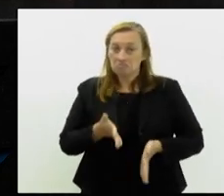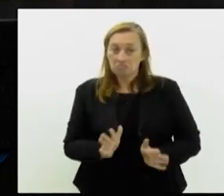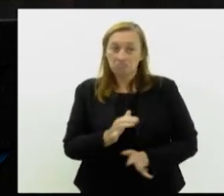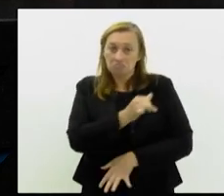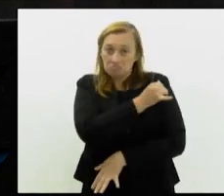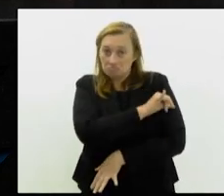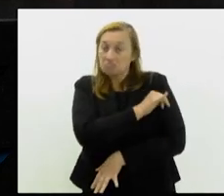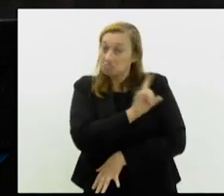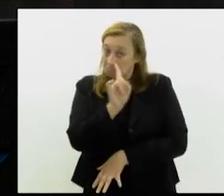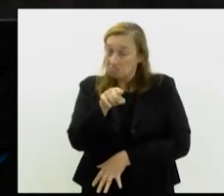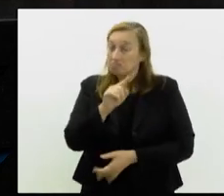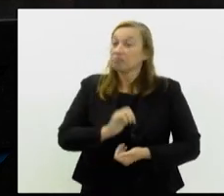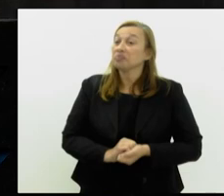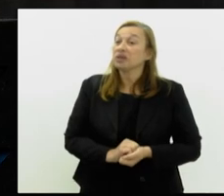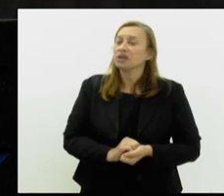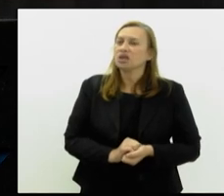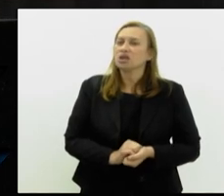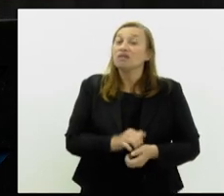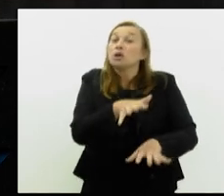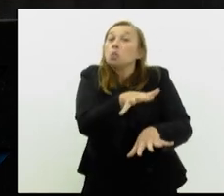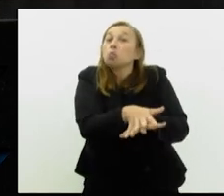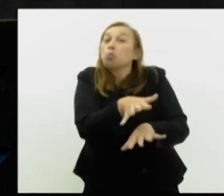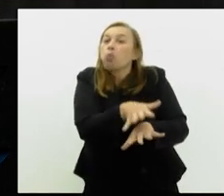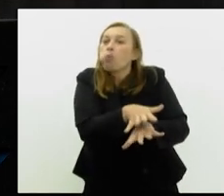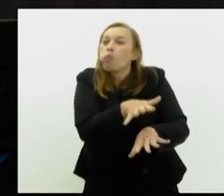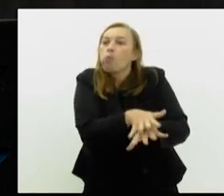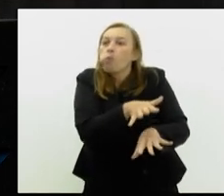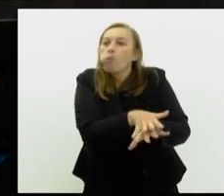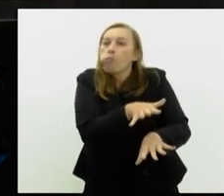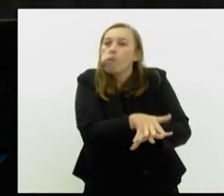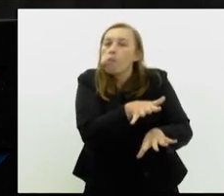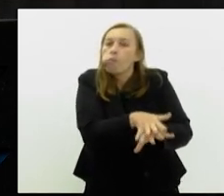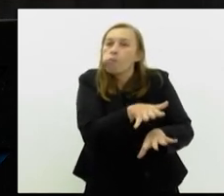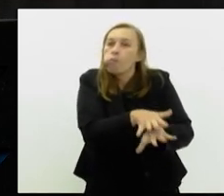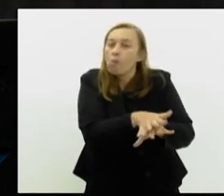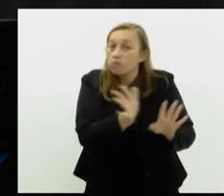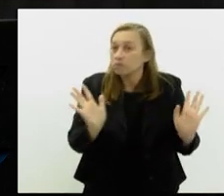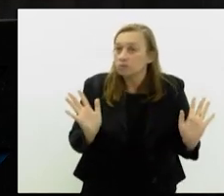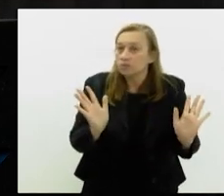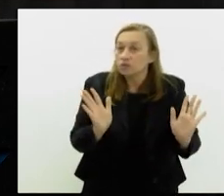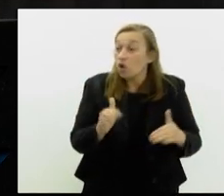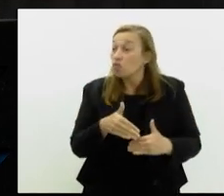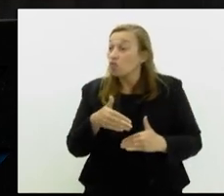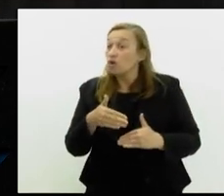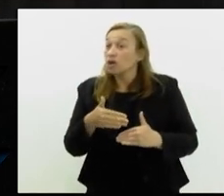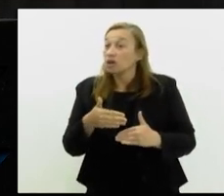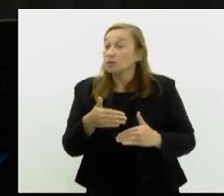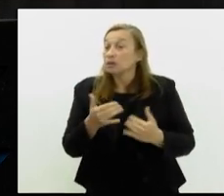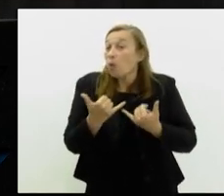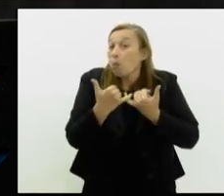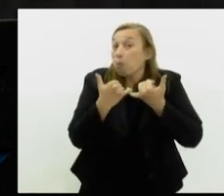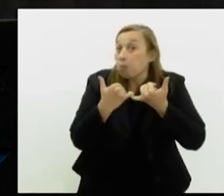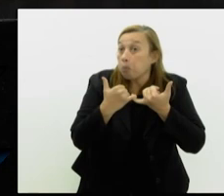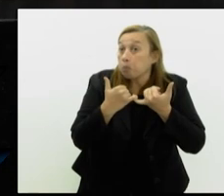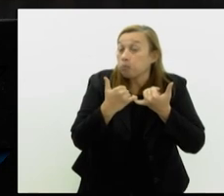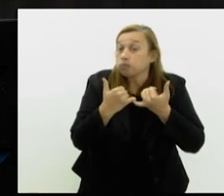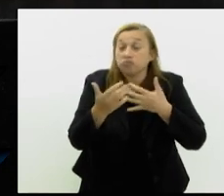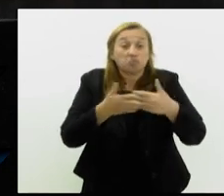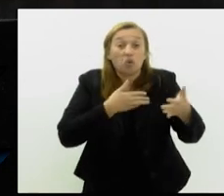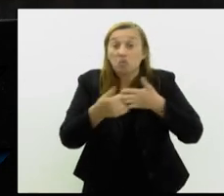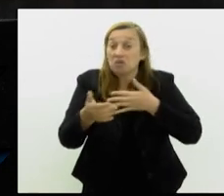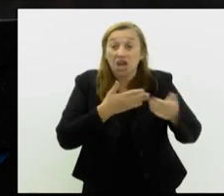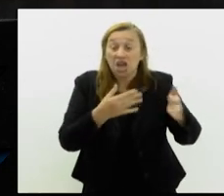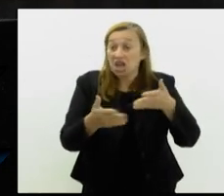Cariocas fazer o sexo ilícito Isto é fora do casamento a torto e a direito